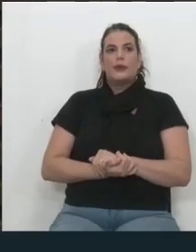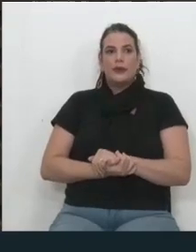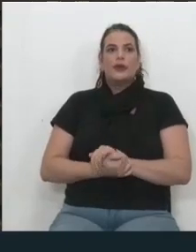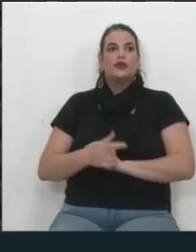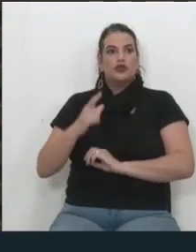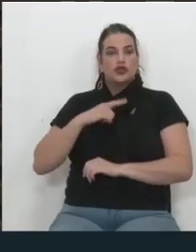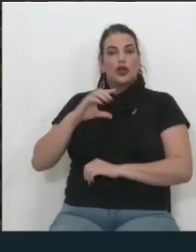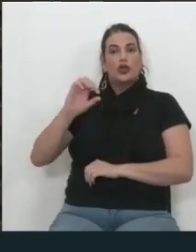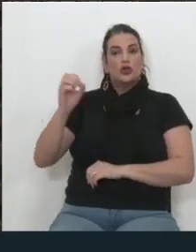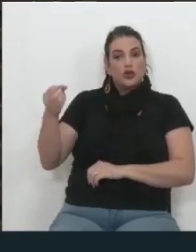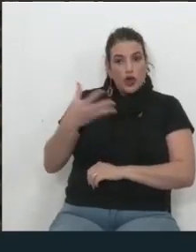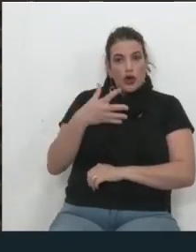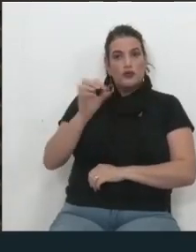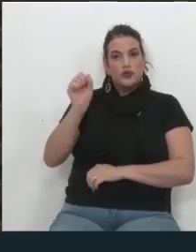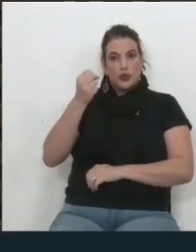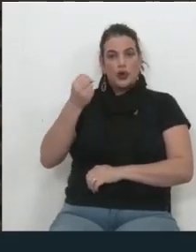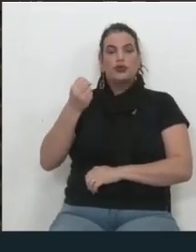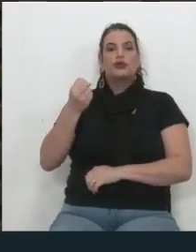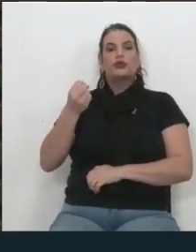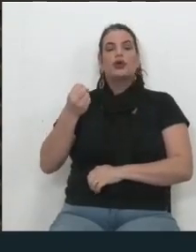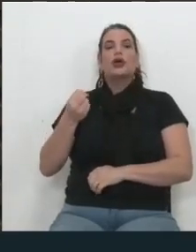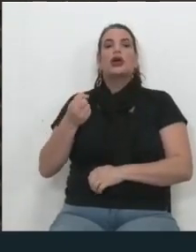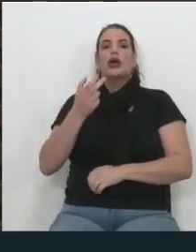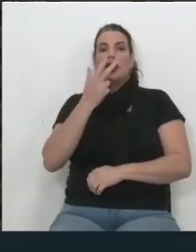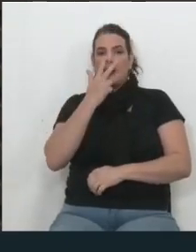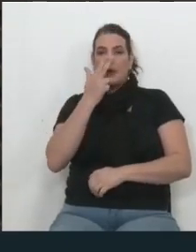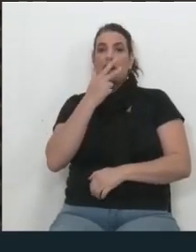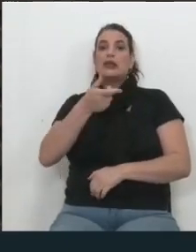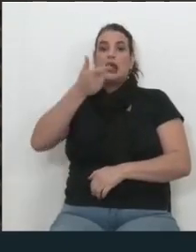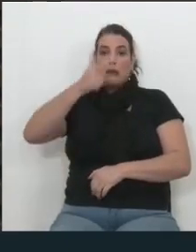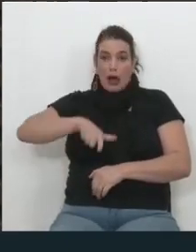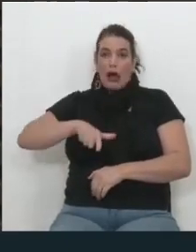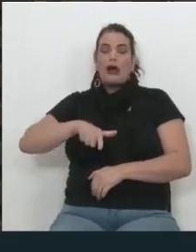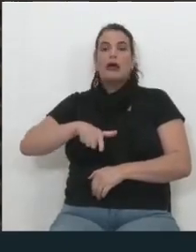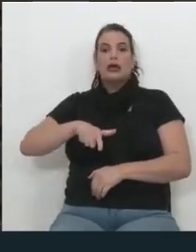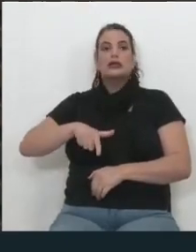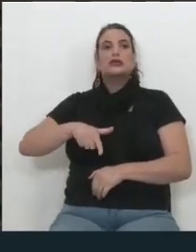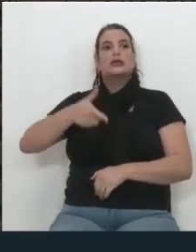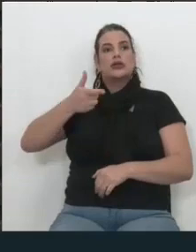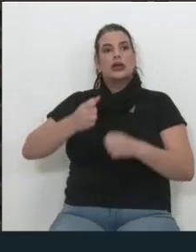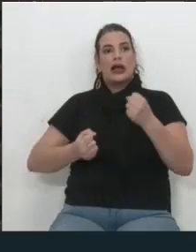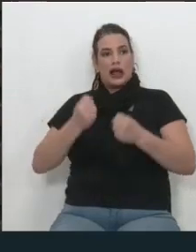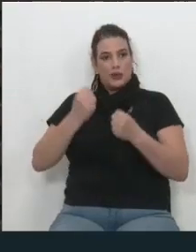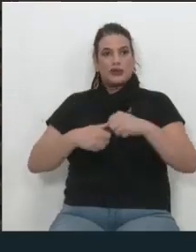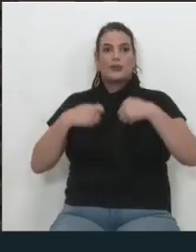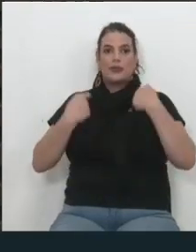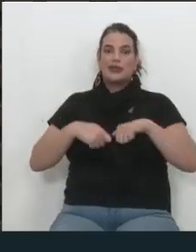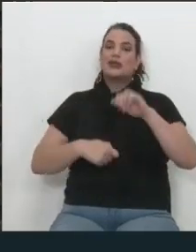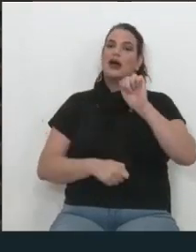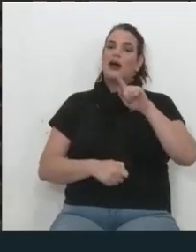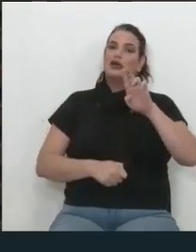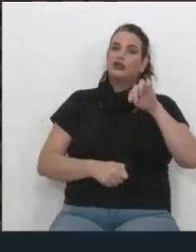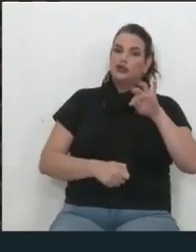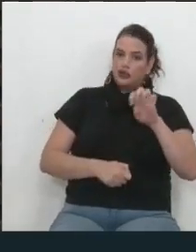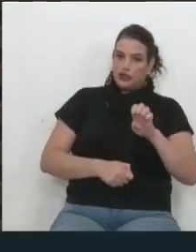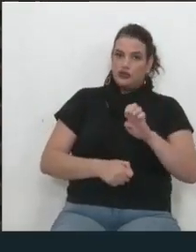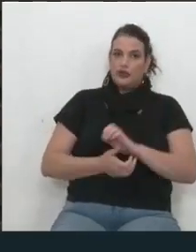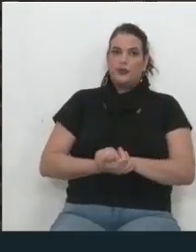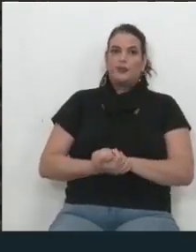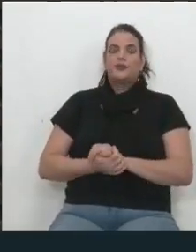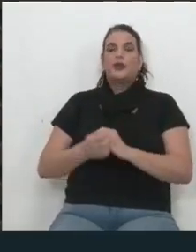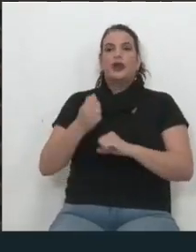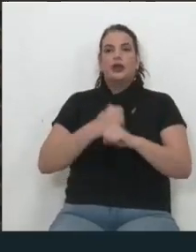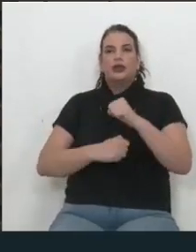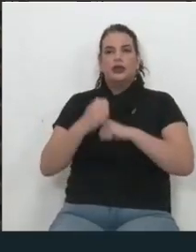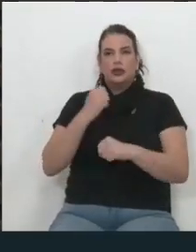veículos. E estou sabendo que vai chegar mais também alguns veículos e vai precisar de agente de trânsito. E em 2012, se não me